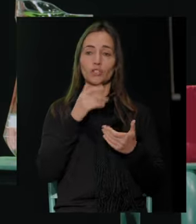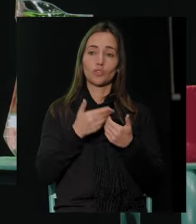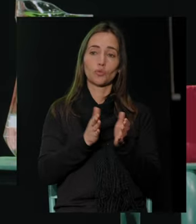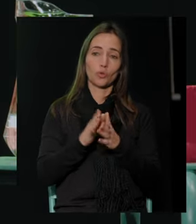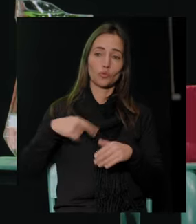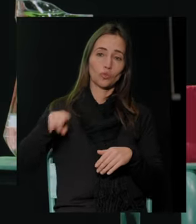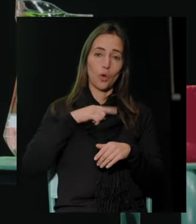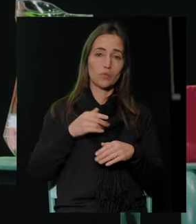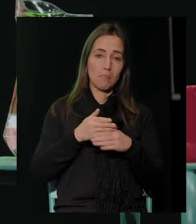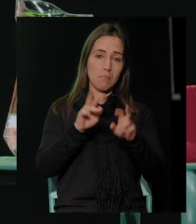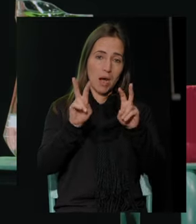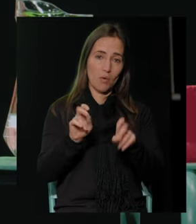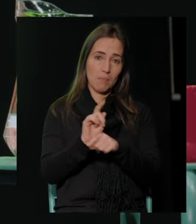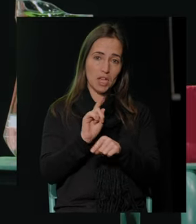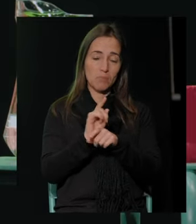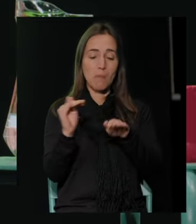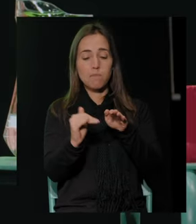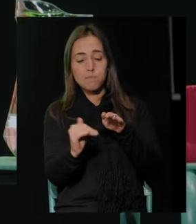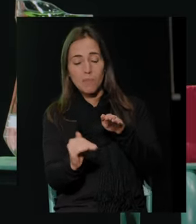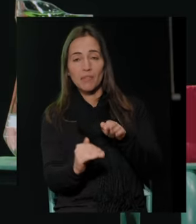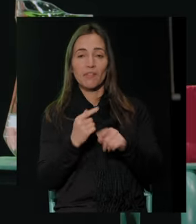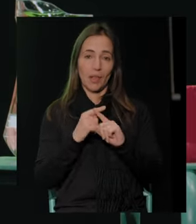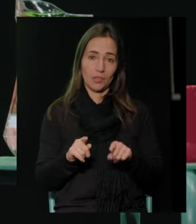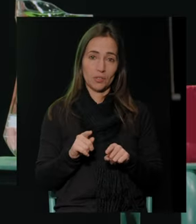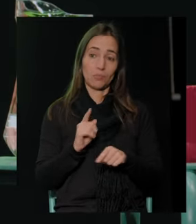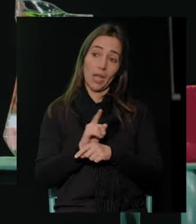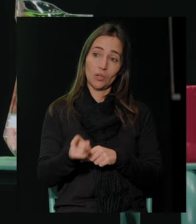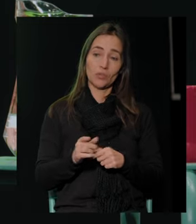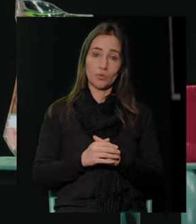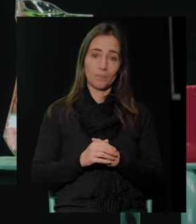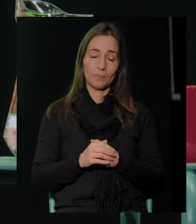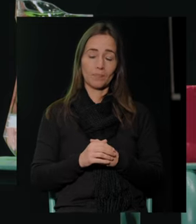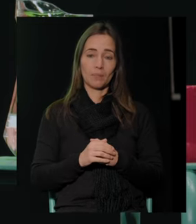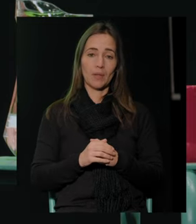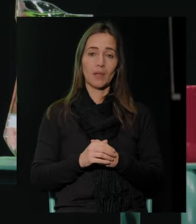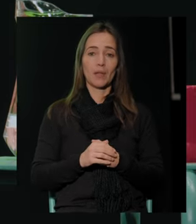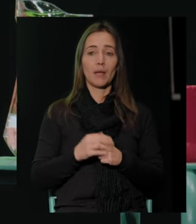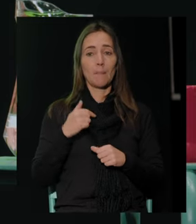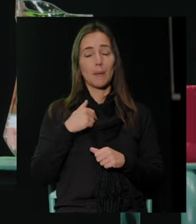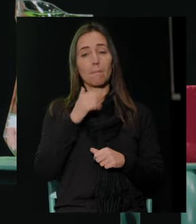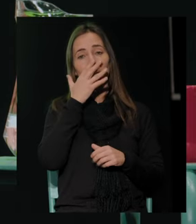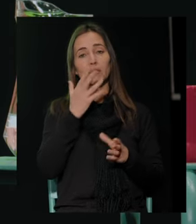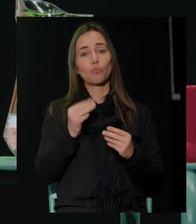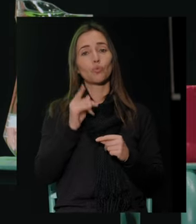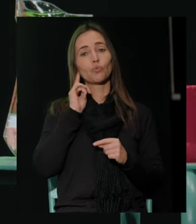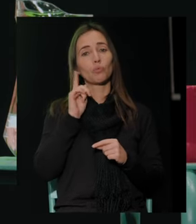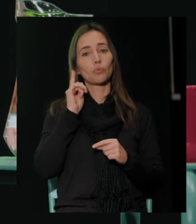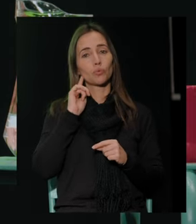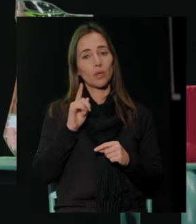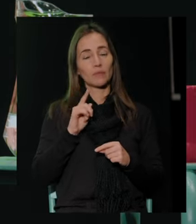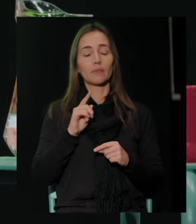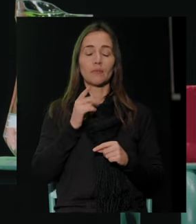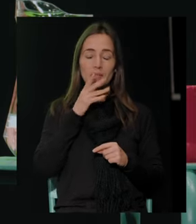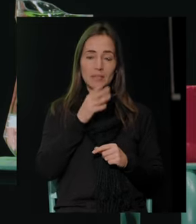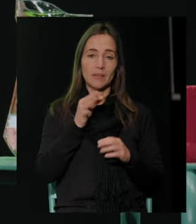mas em convés diferentes, não é? Porque é isso, ou seja, parece-me muito importante reconhecer